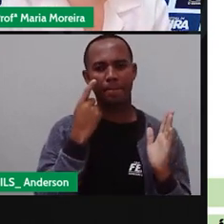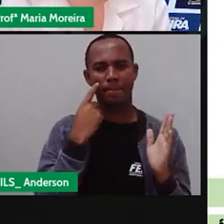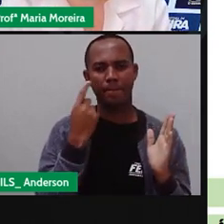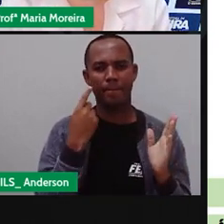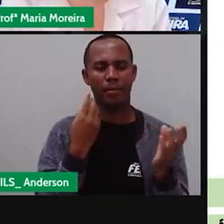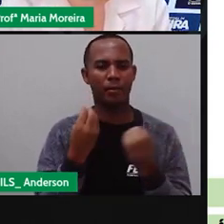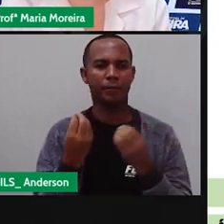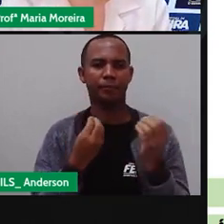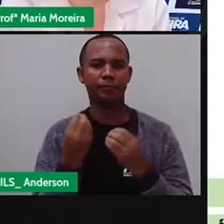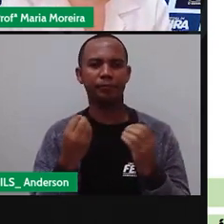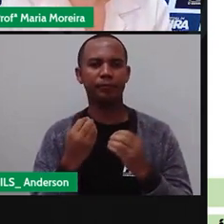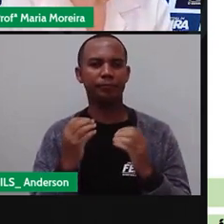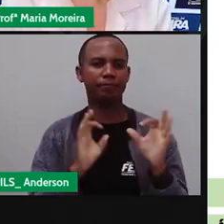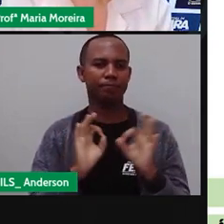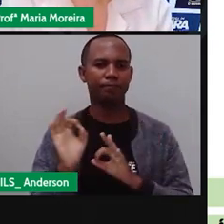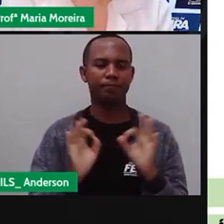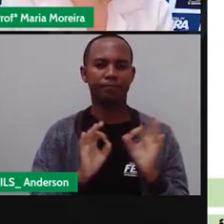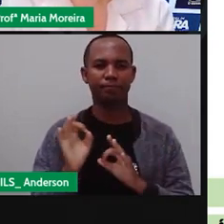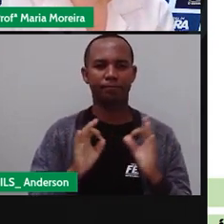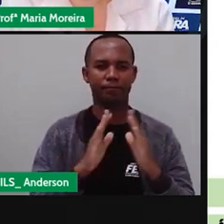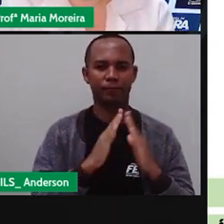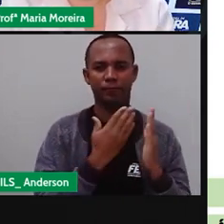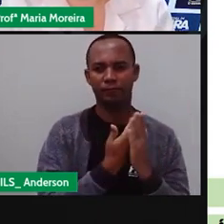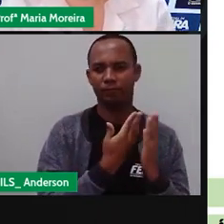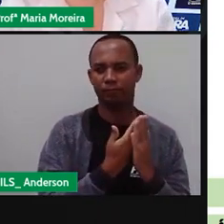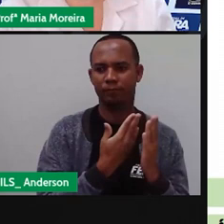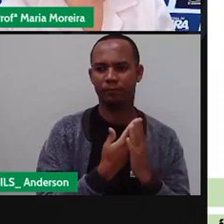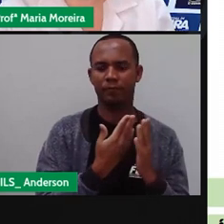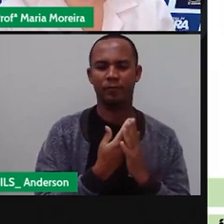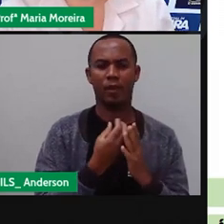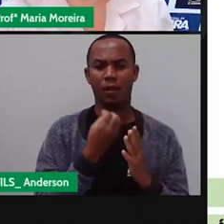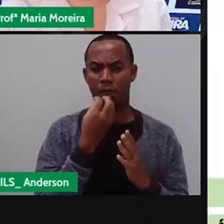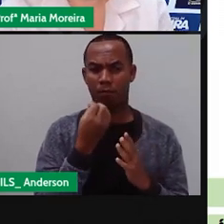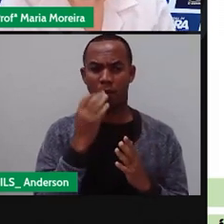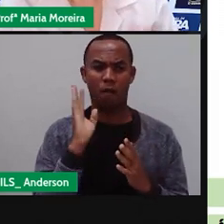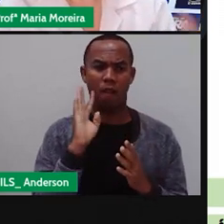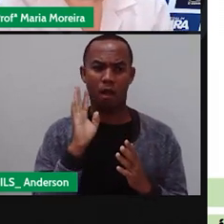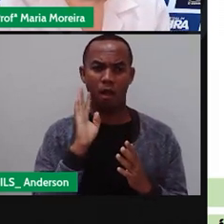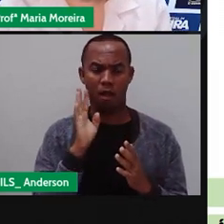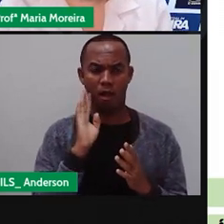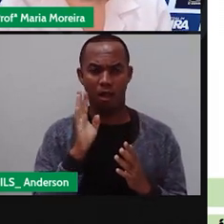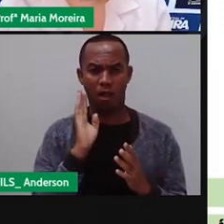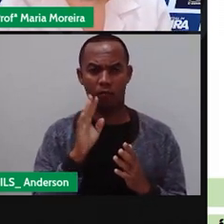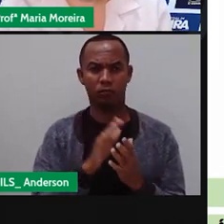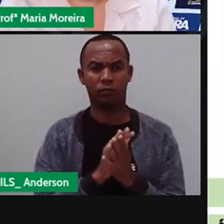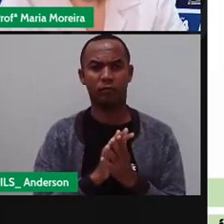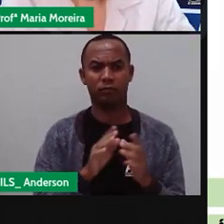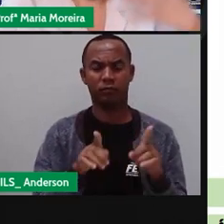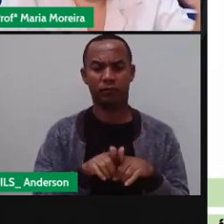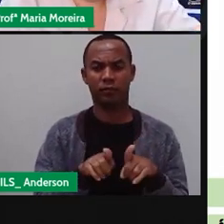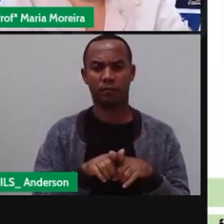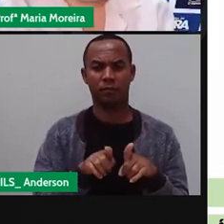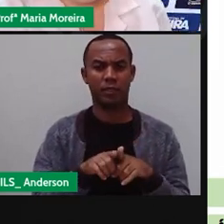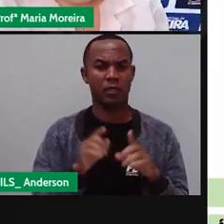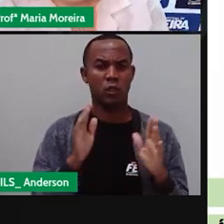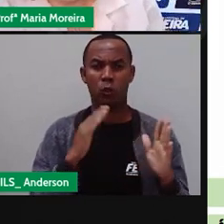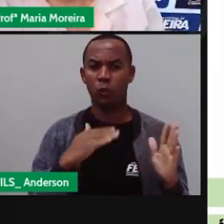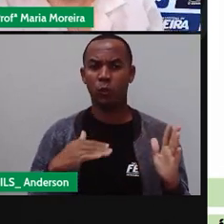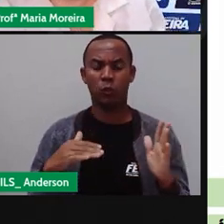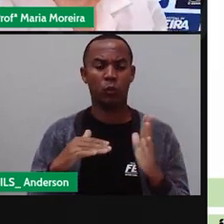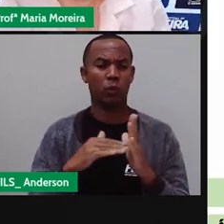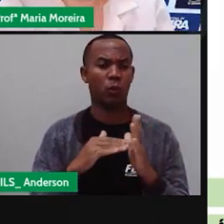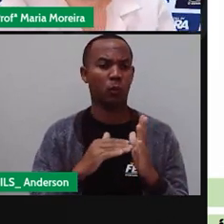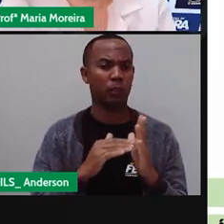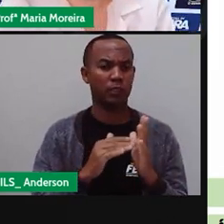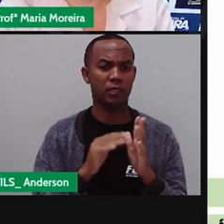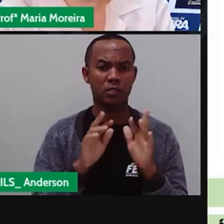mão na massa. Vamos produzir uma coisa bem bacana aí no final para guardar o quê? Todas essas produções